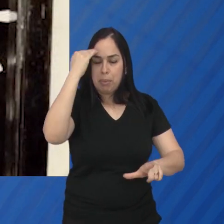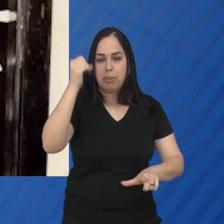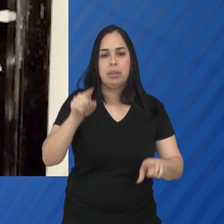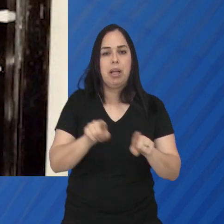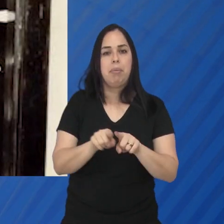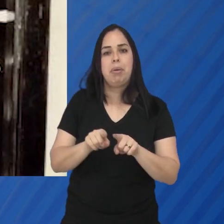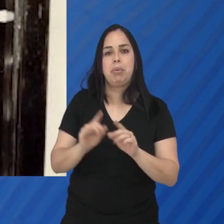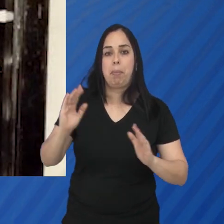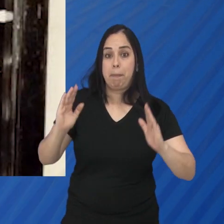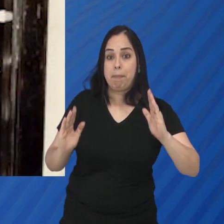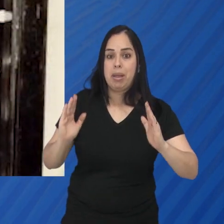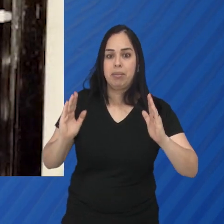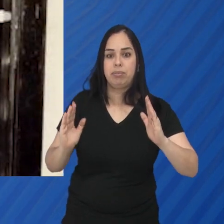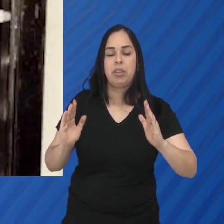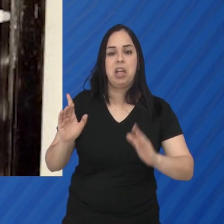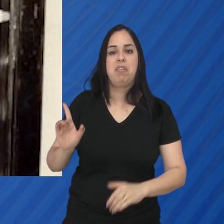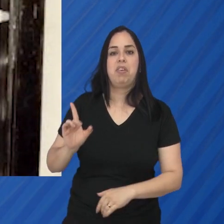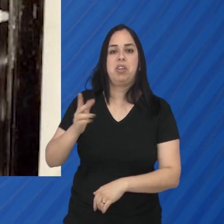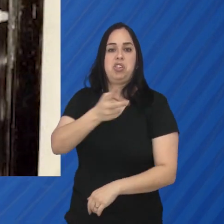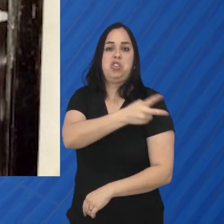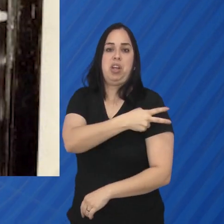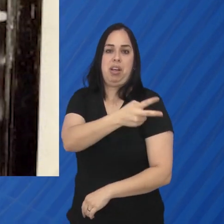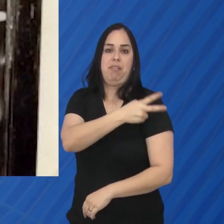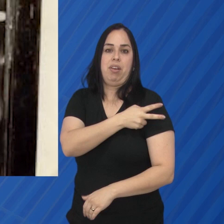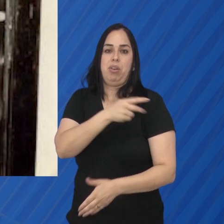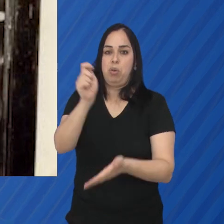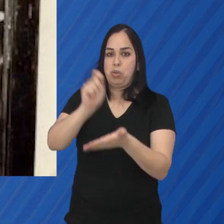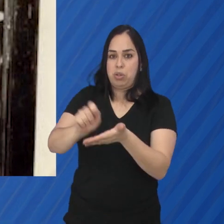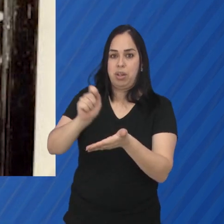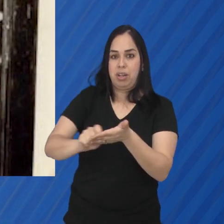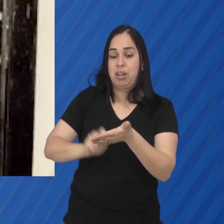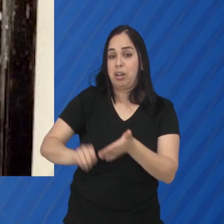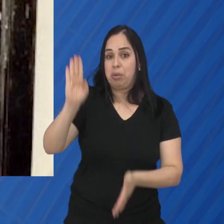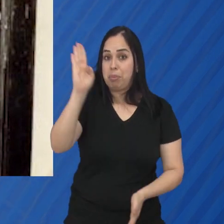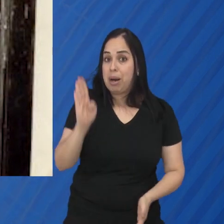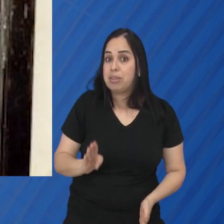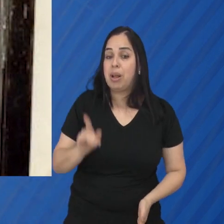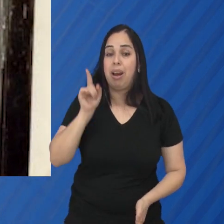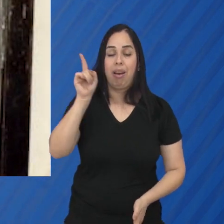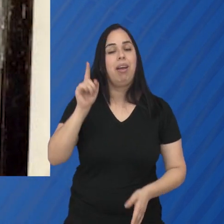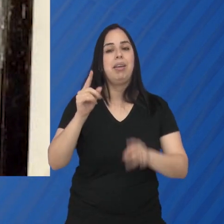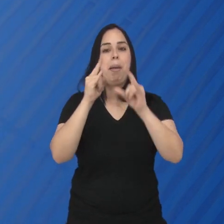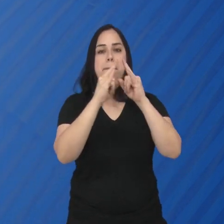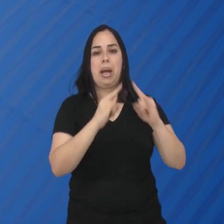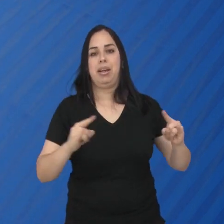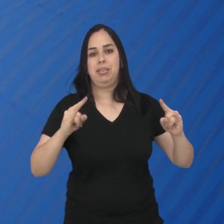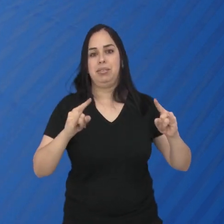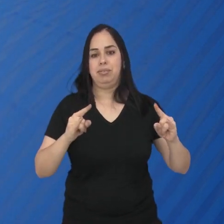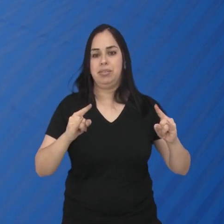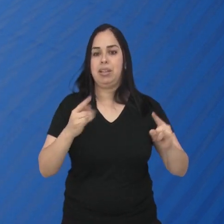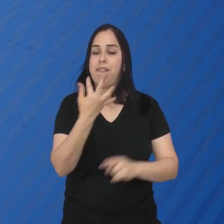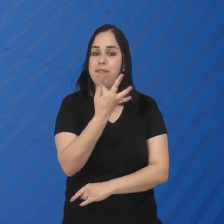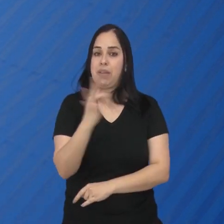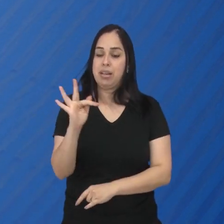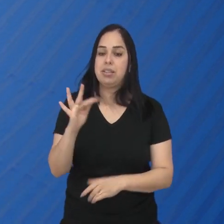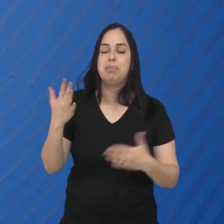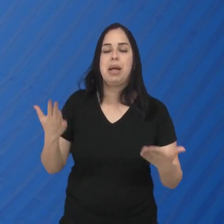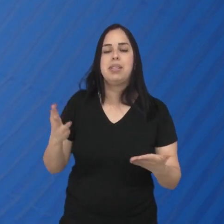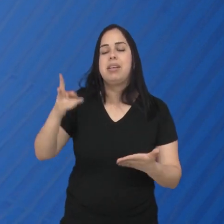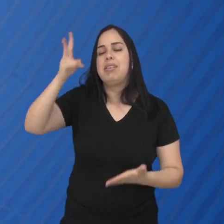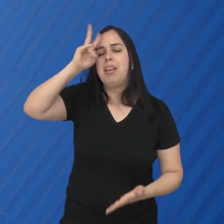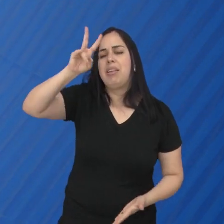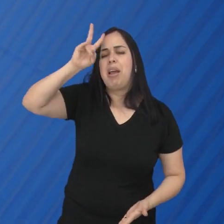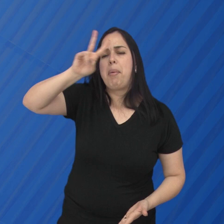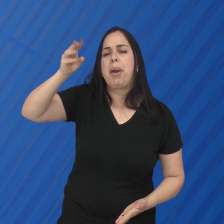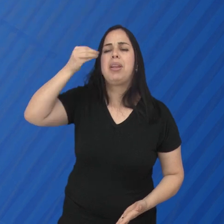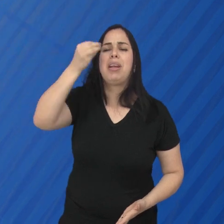1953 e 1954, foi chefe do Escritório Comercial do Brasil em Paris. Apesar disso, nunca se